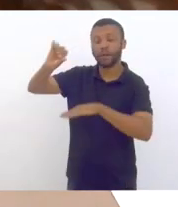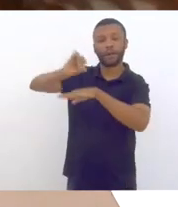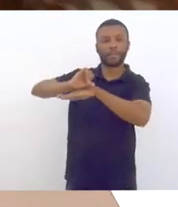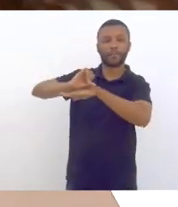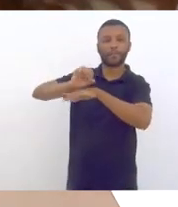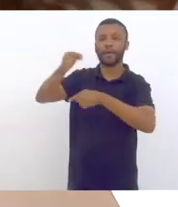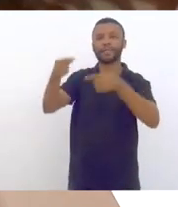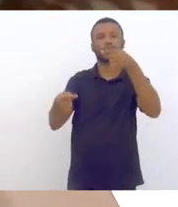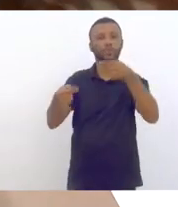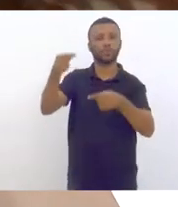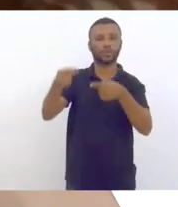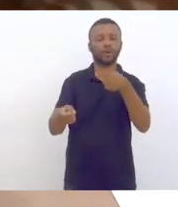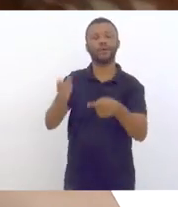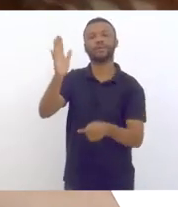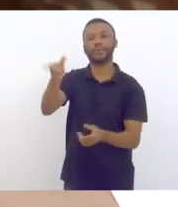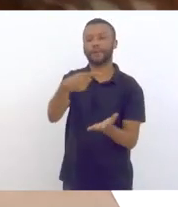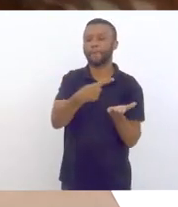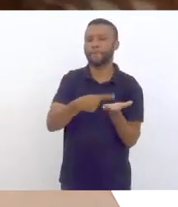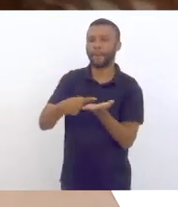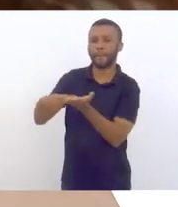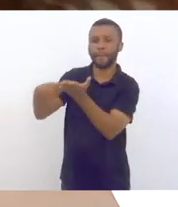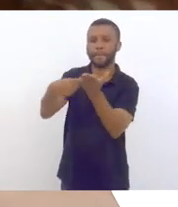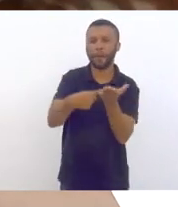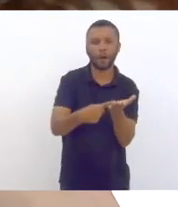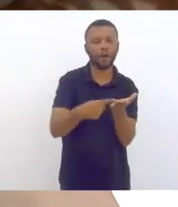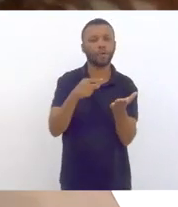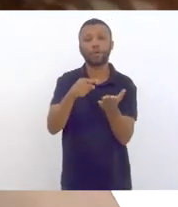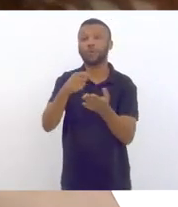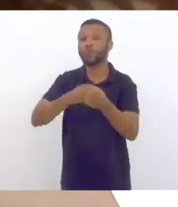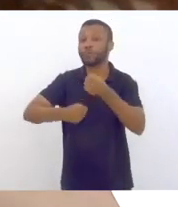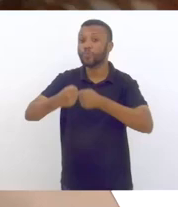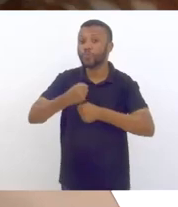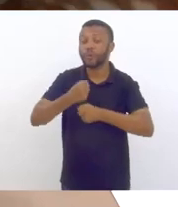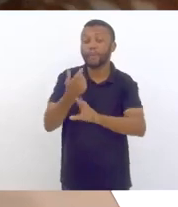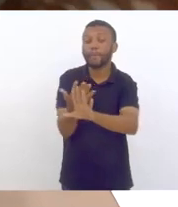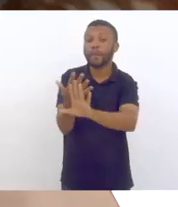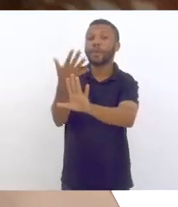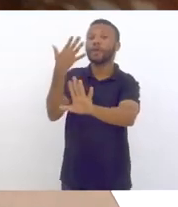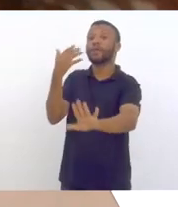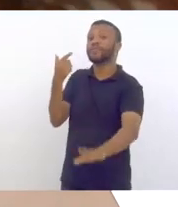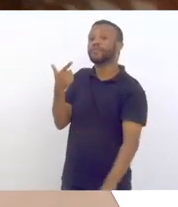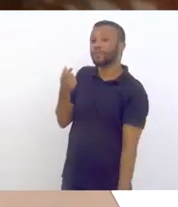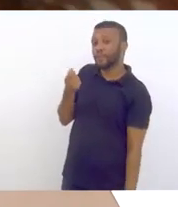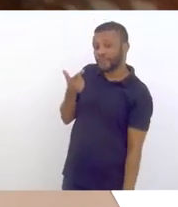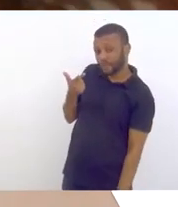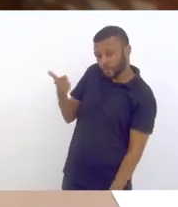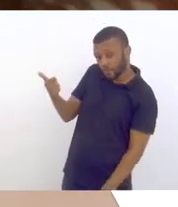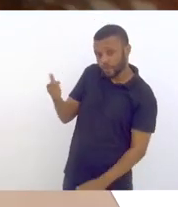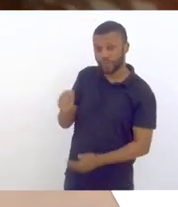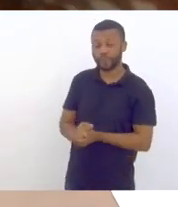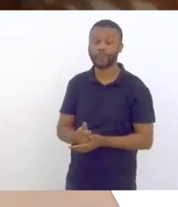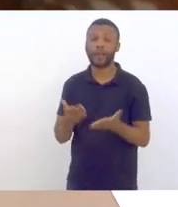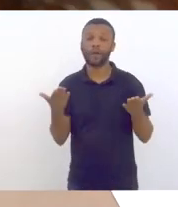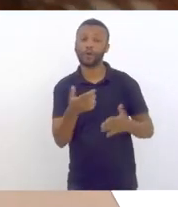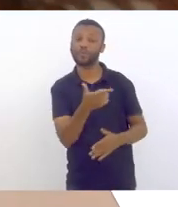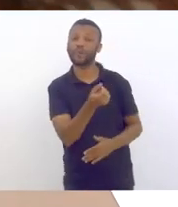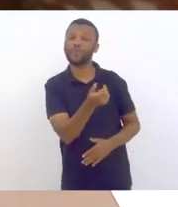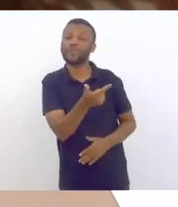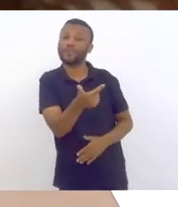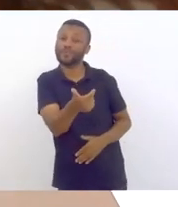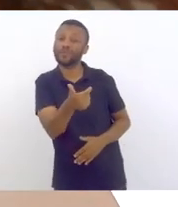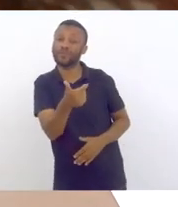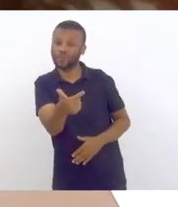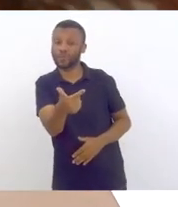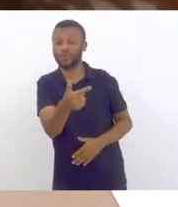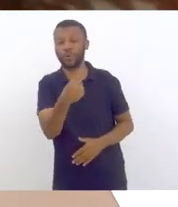tava pacificada em 21 pacificado em 21 nós estamos em 22 a um ano